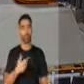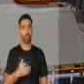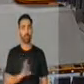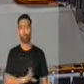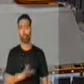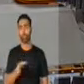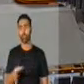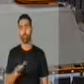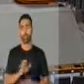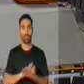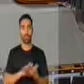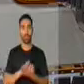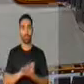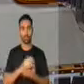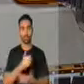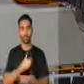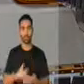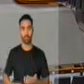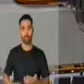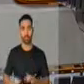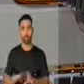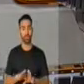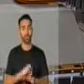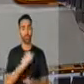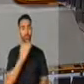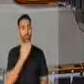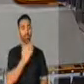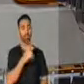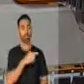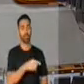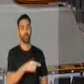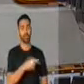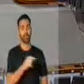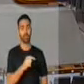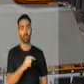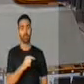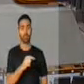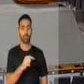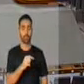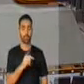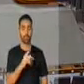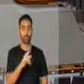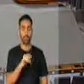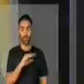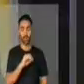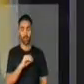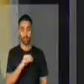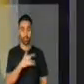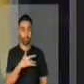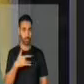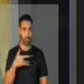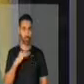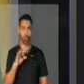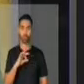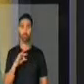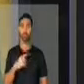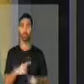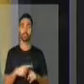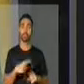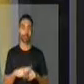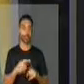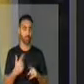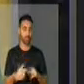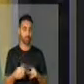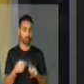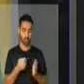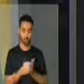saúde e também acabam não recorrendo ao plano de saúde porque essa cobertura não é obrigatória. Em relação a diagnóstico, a gente tem um problema